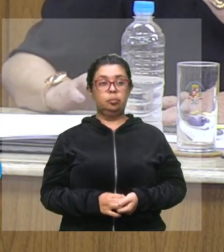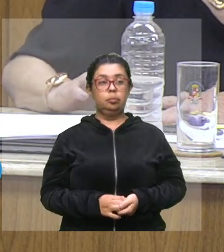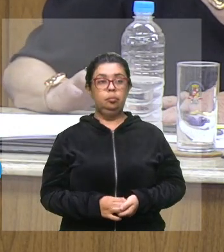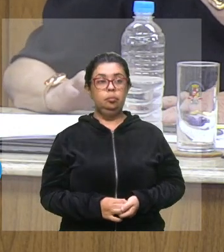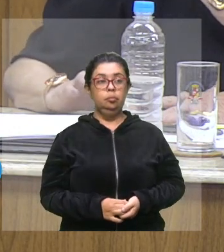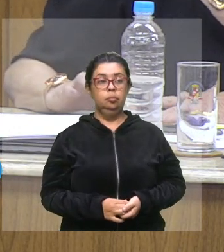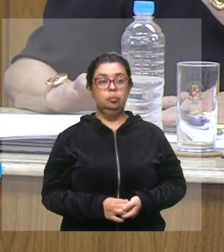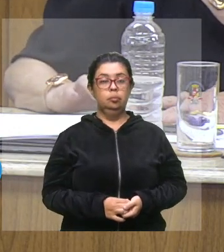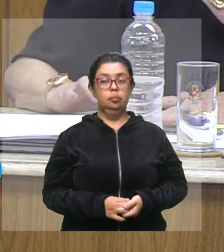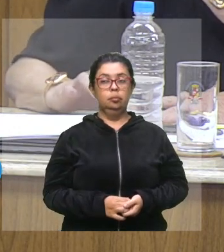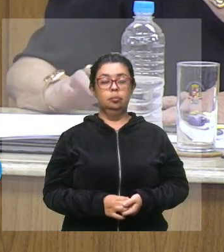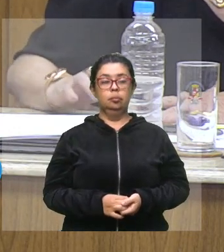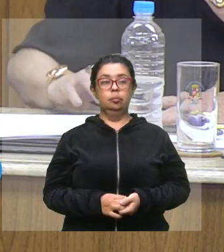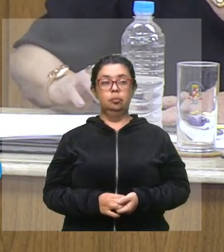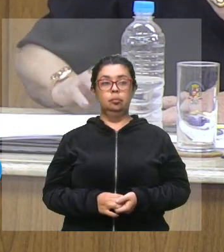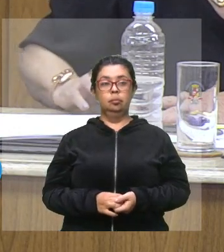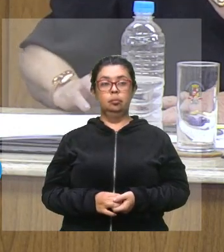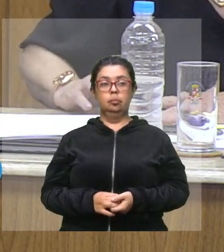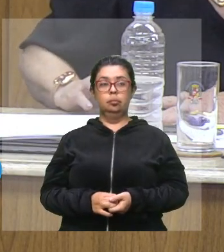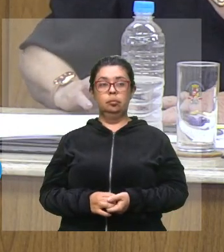pertinente,